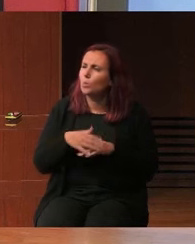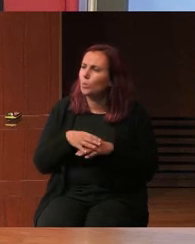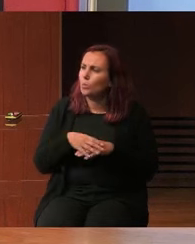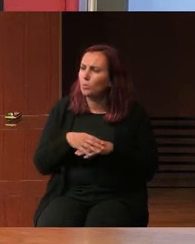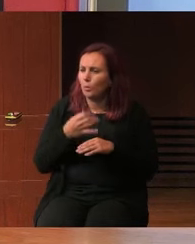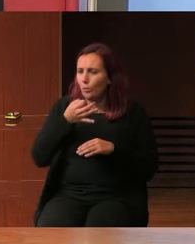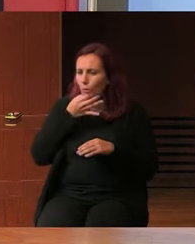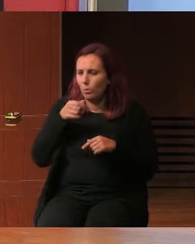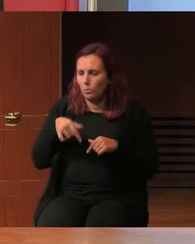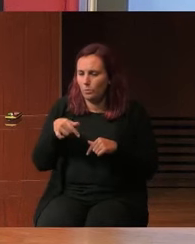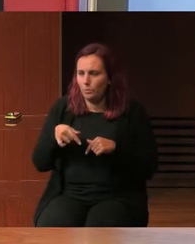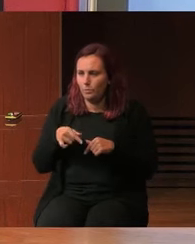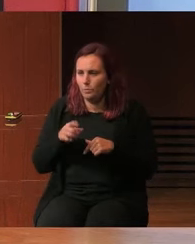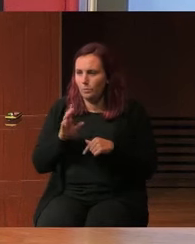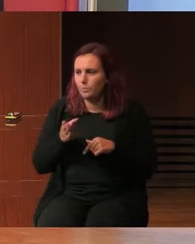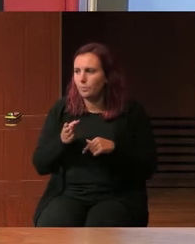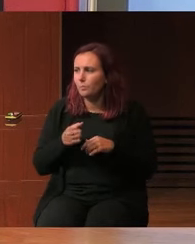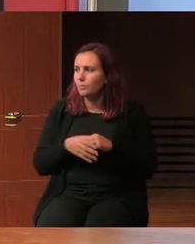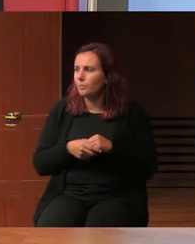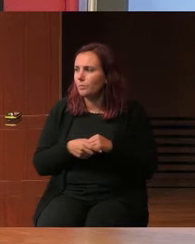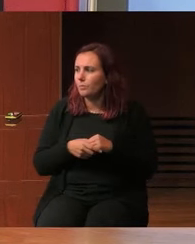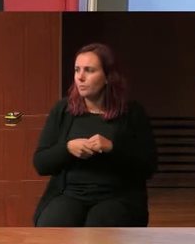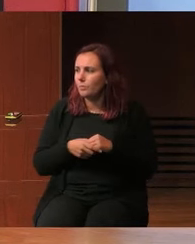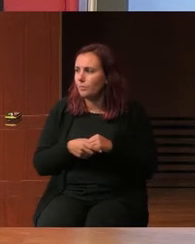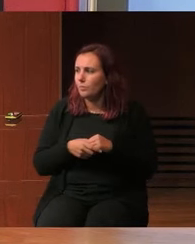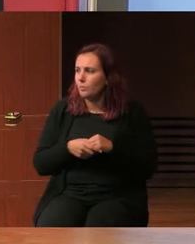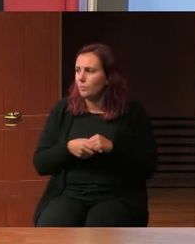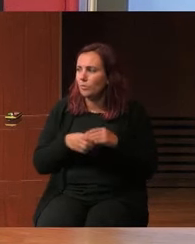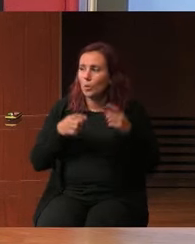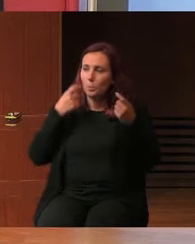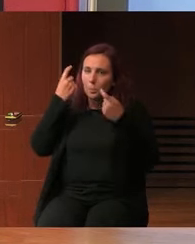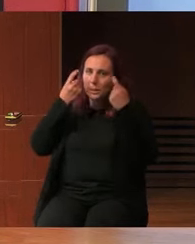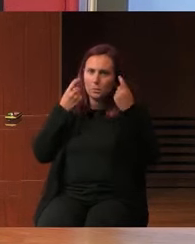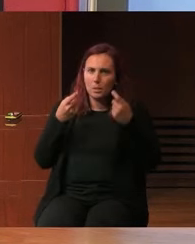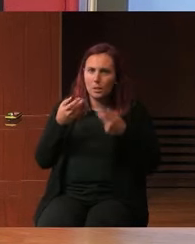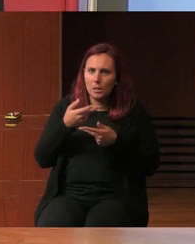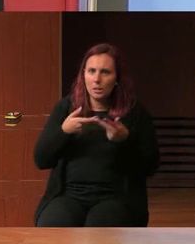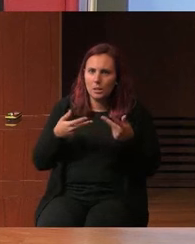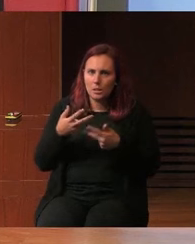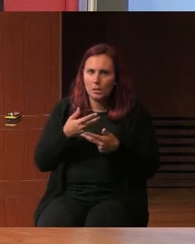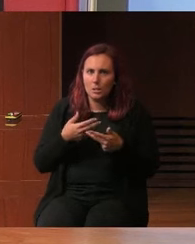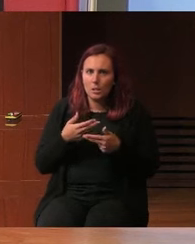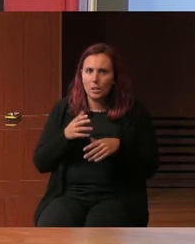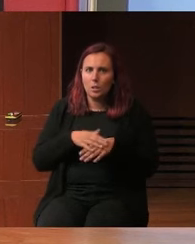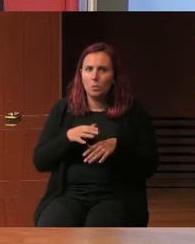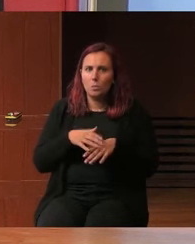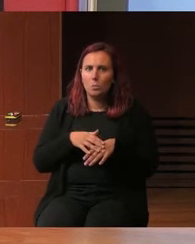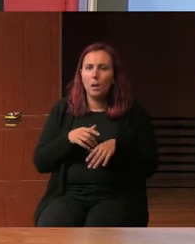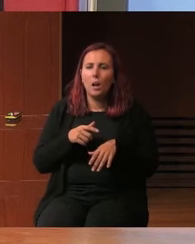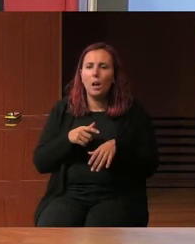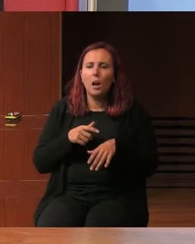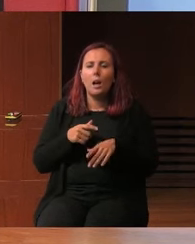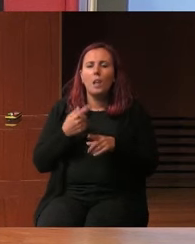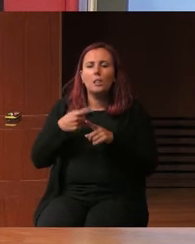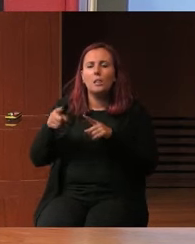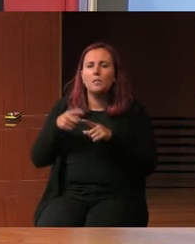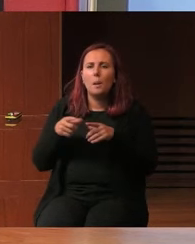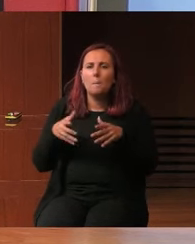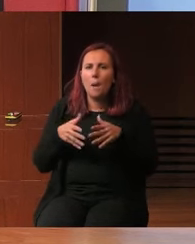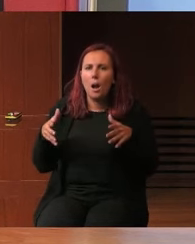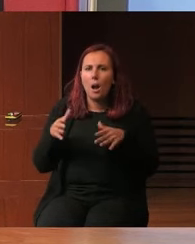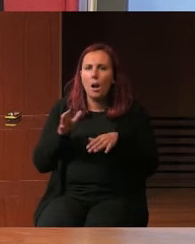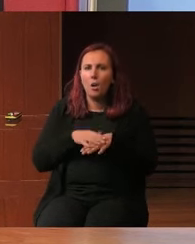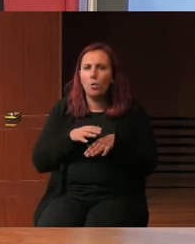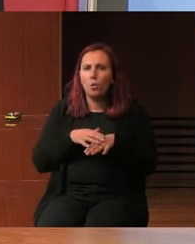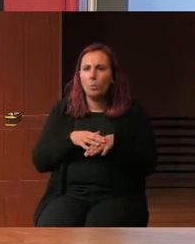se falou hoje aqui da questão do pensamento crítico. A maior diversidade também implica